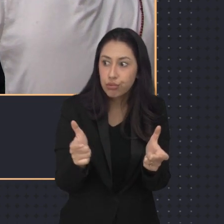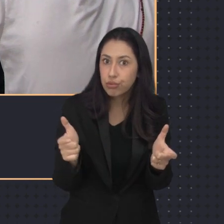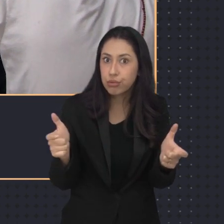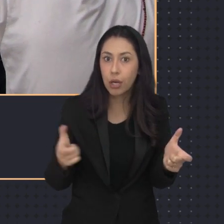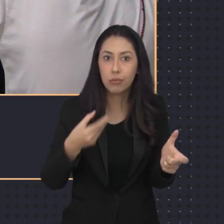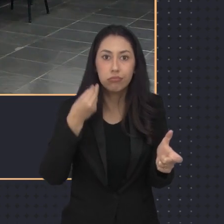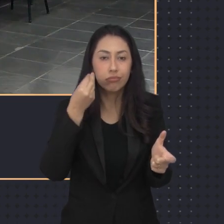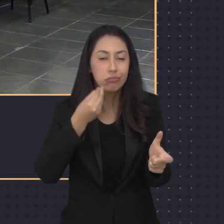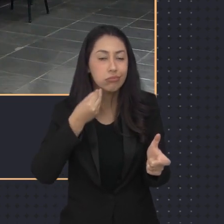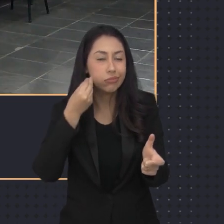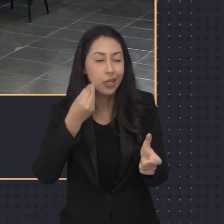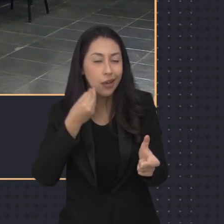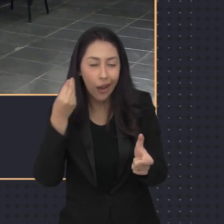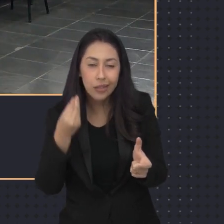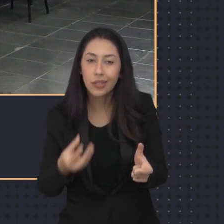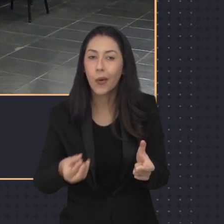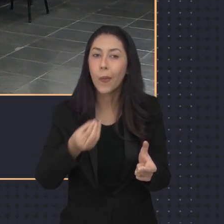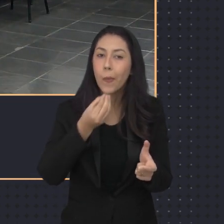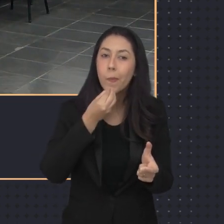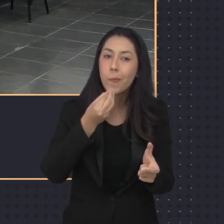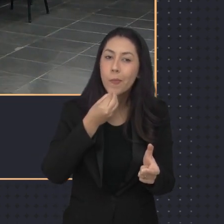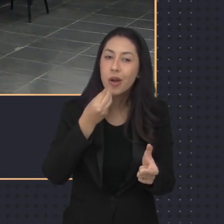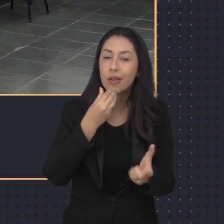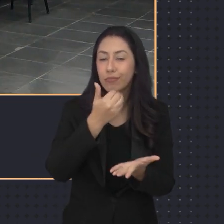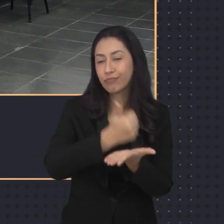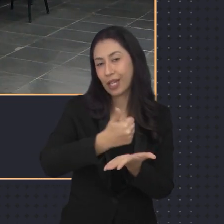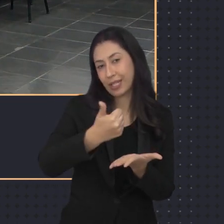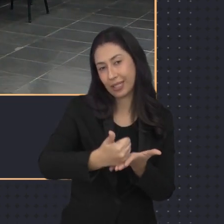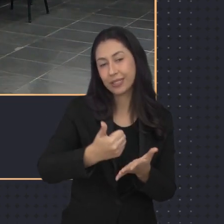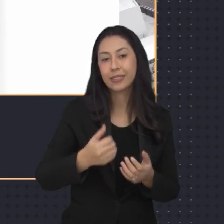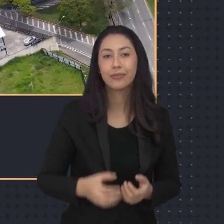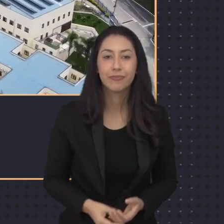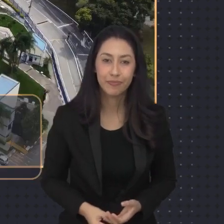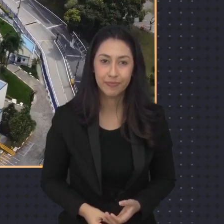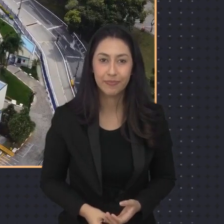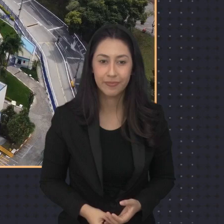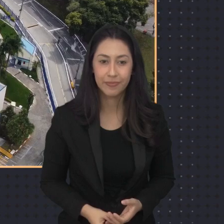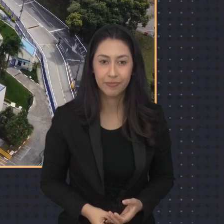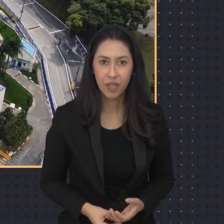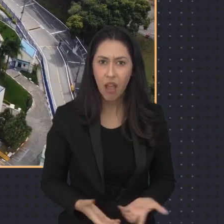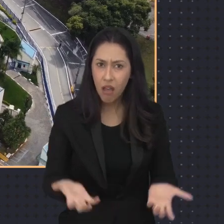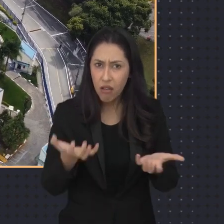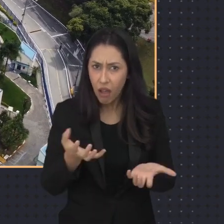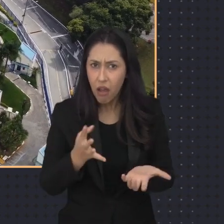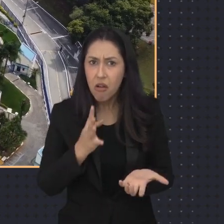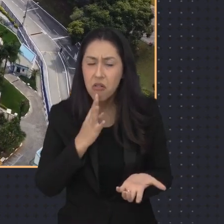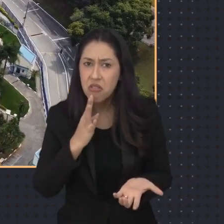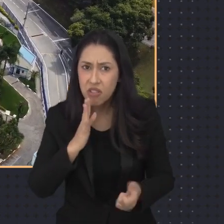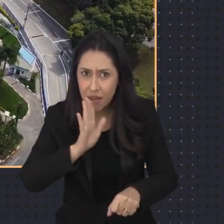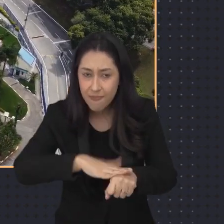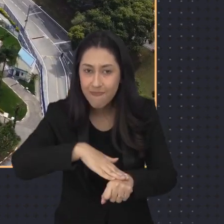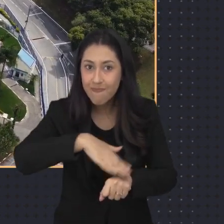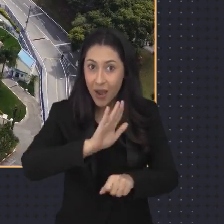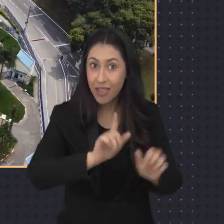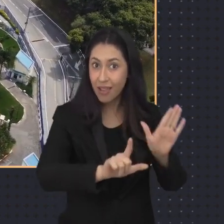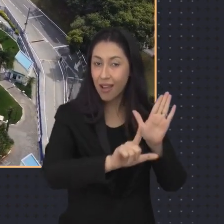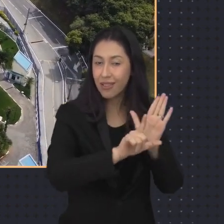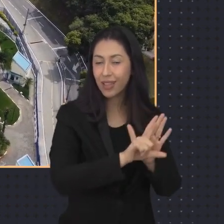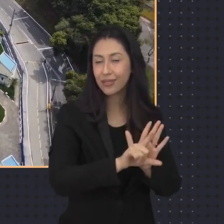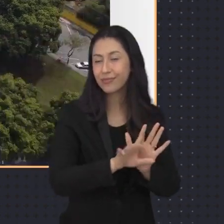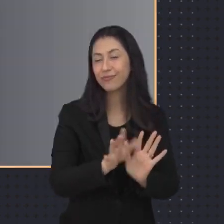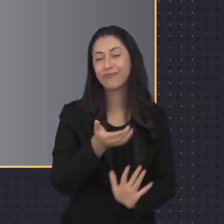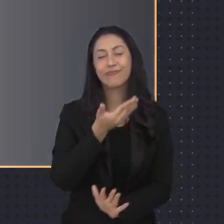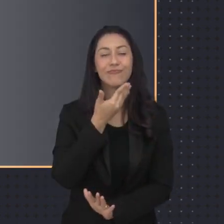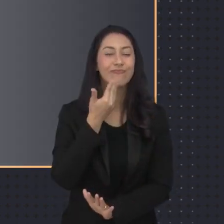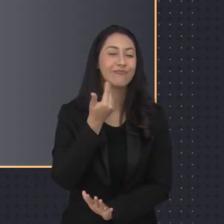desses jovens, alimentando as chances de uma contratação futura. Quer saber mais sobre as leis da nossa cidade?